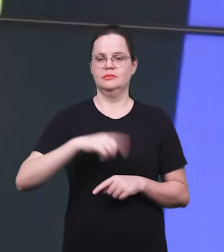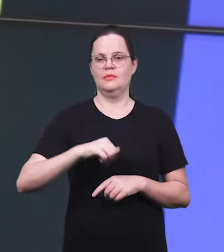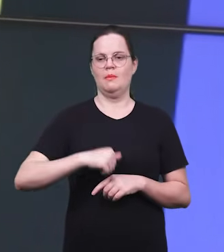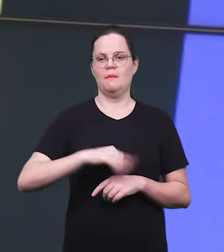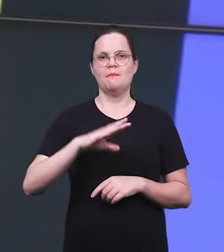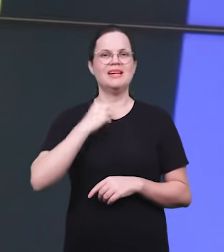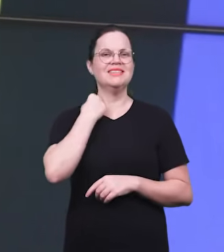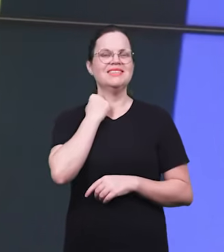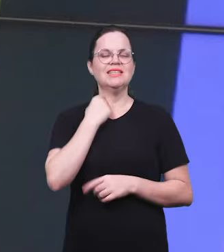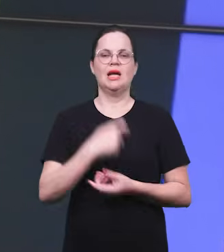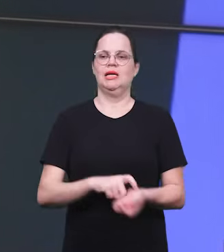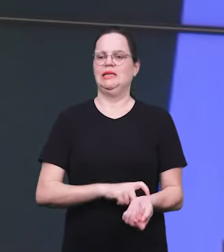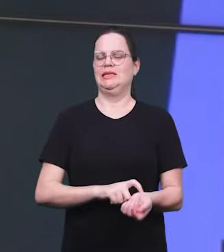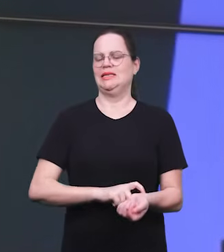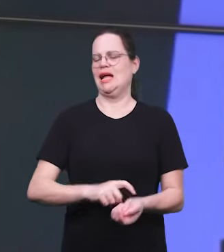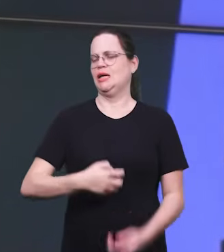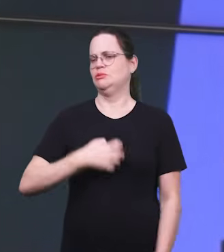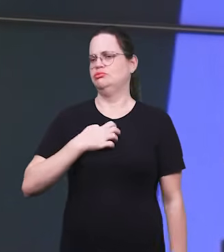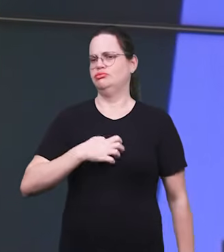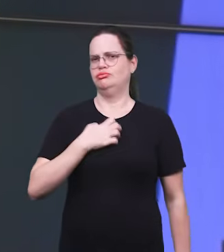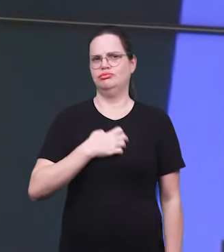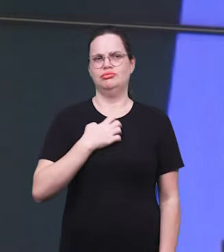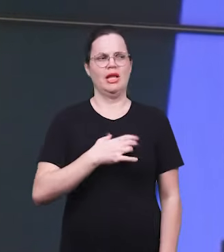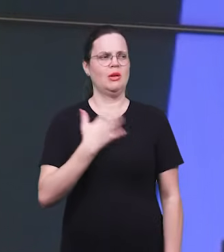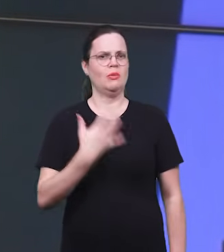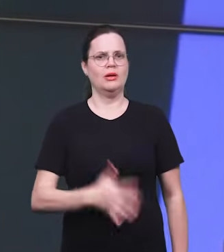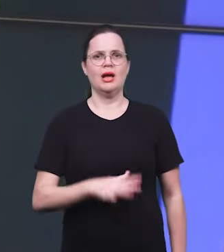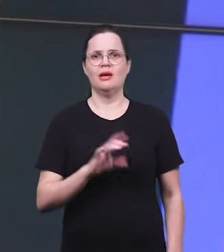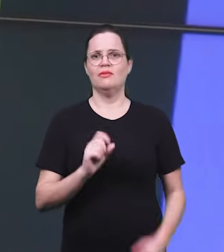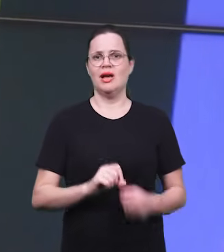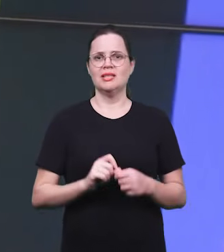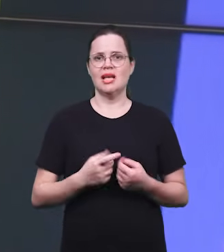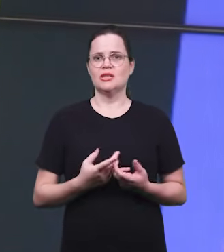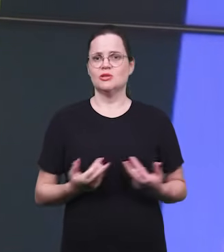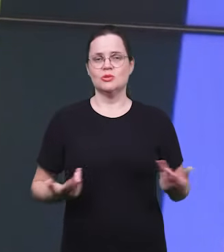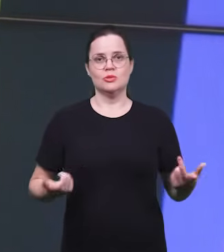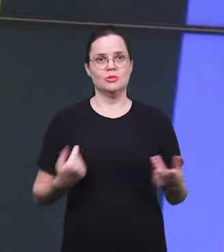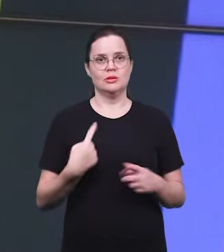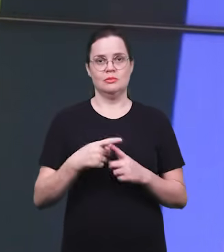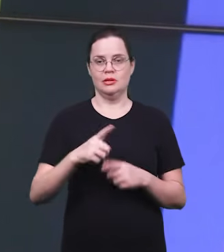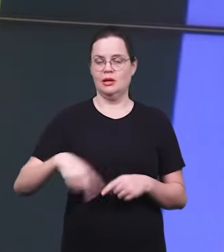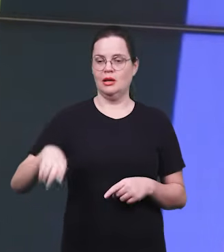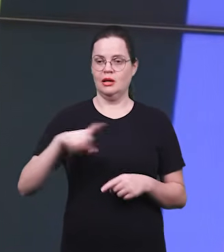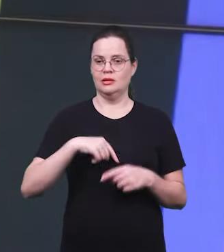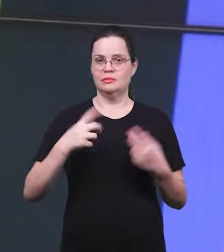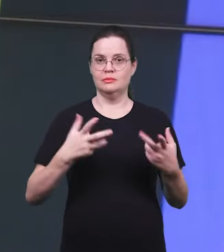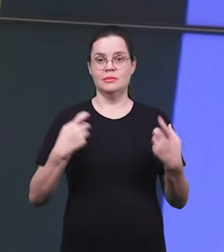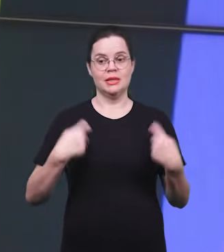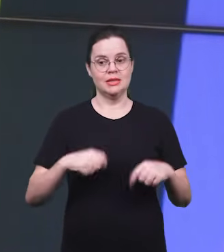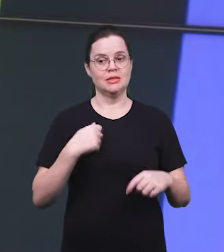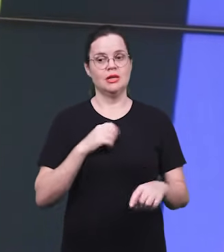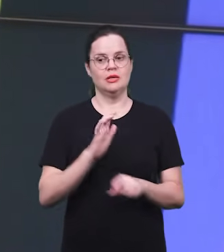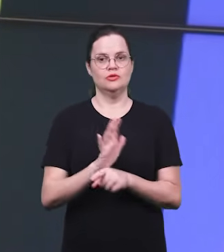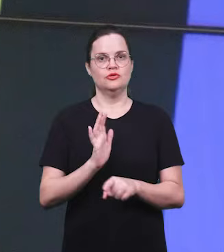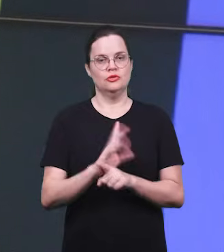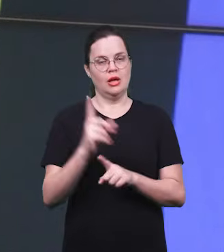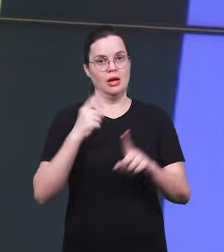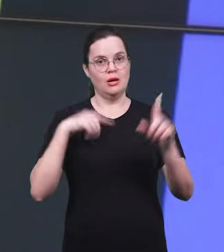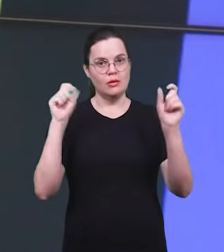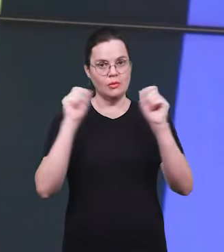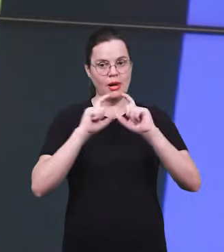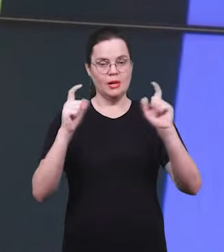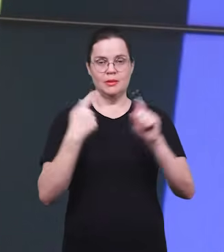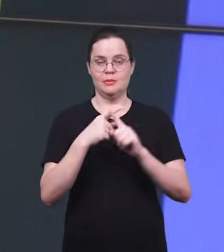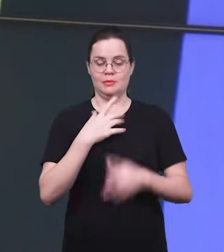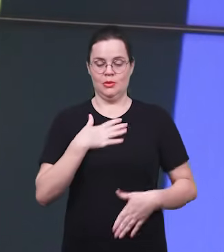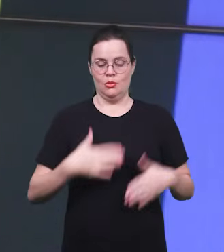quando eles estão mais irritados, quando eles estão mais indispostos, quando eles estão realmente precisando de ajuda. Isso é um